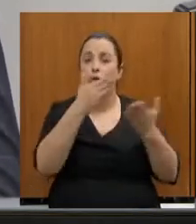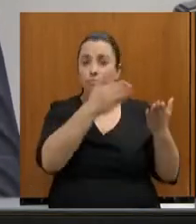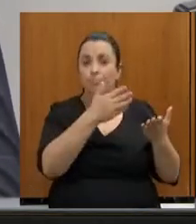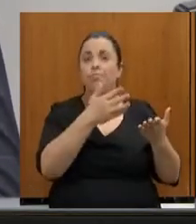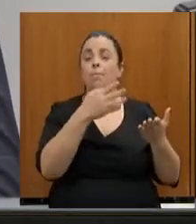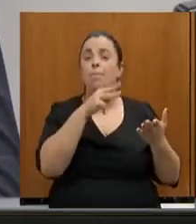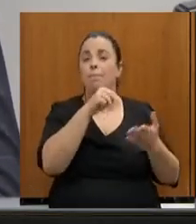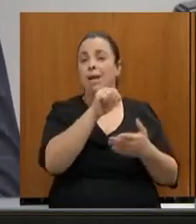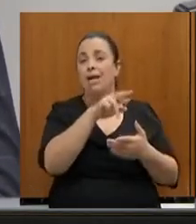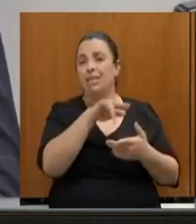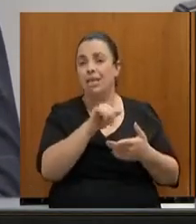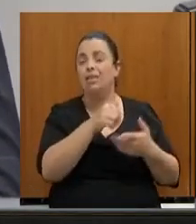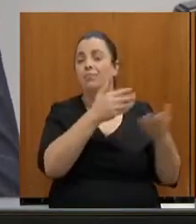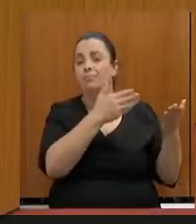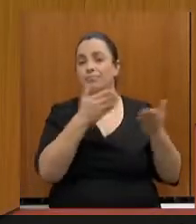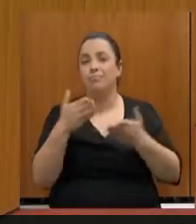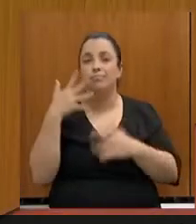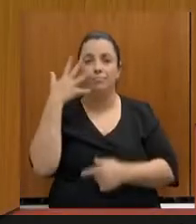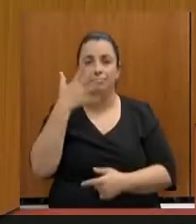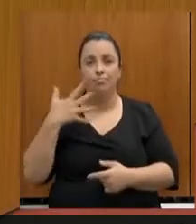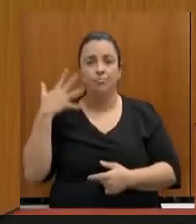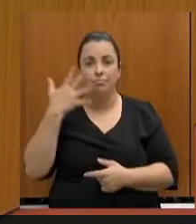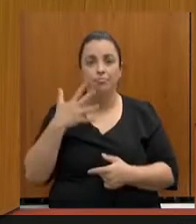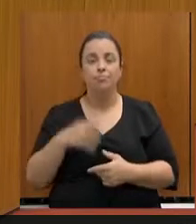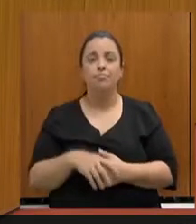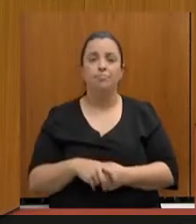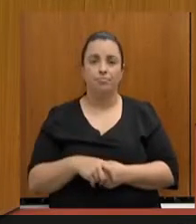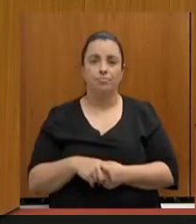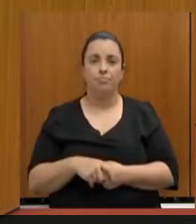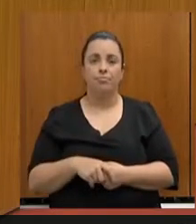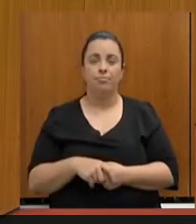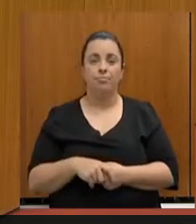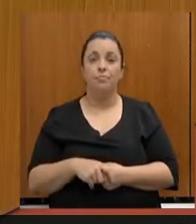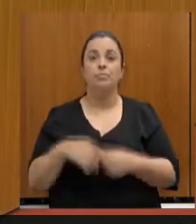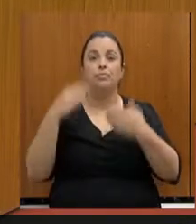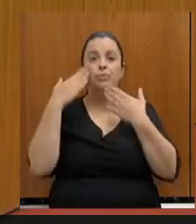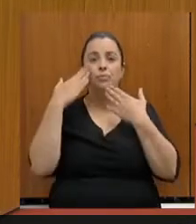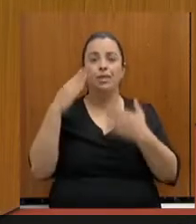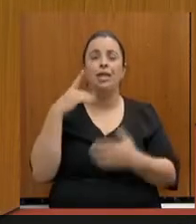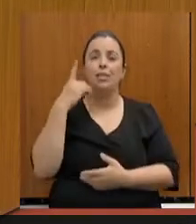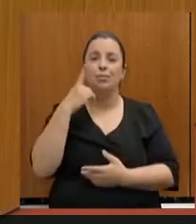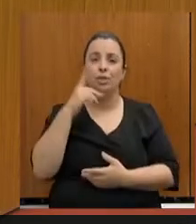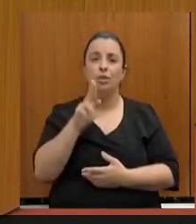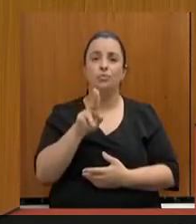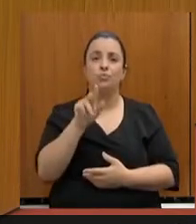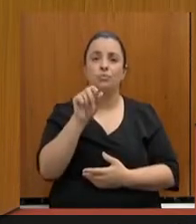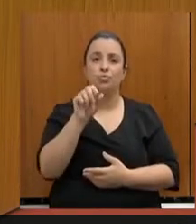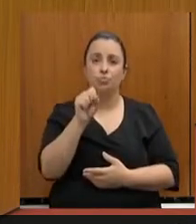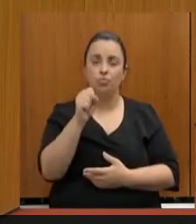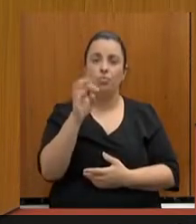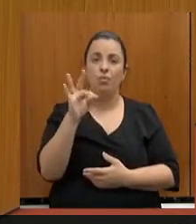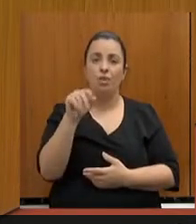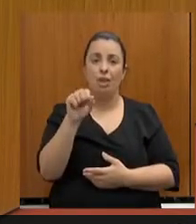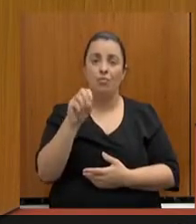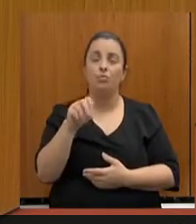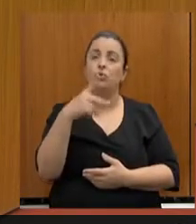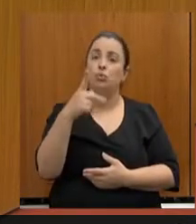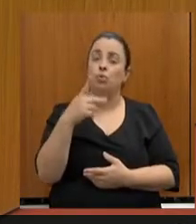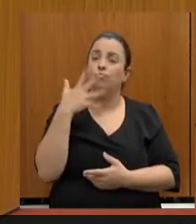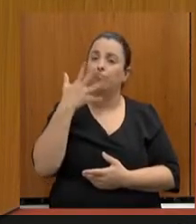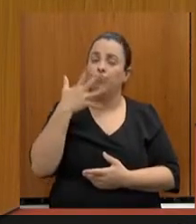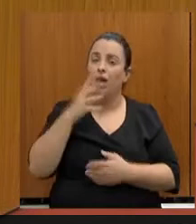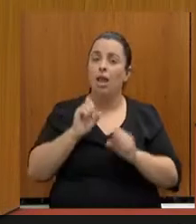Marília Carvalho de Melo bom obrigada Deputado Gustavo pela sua fala